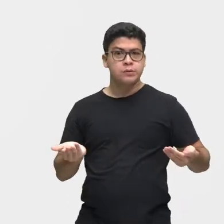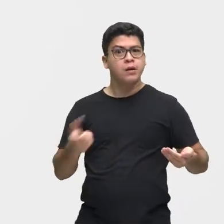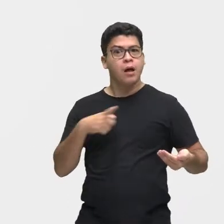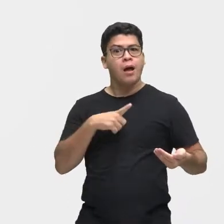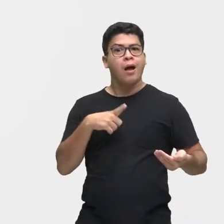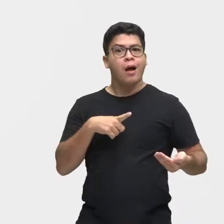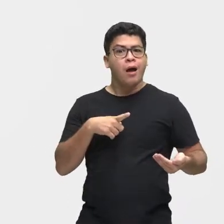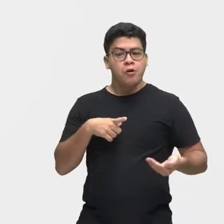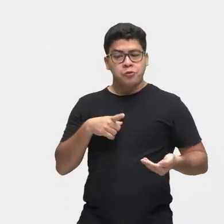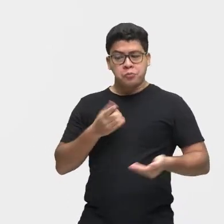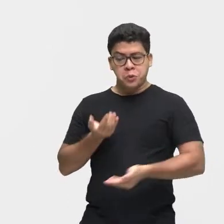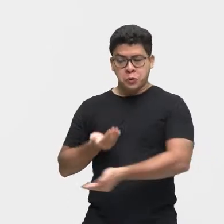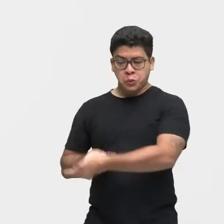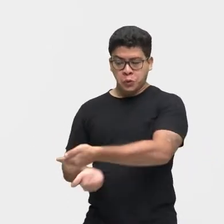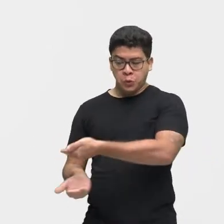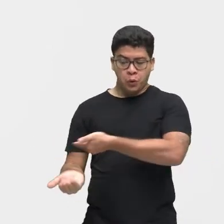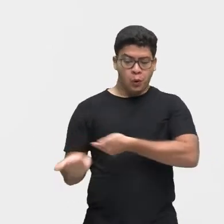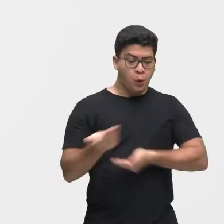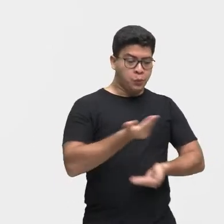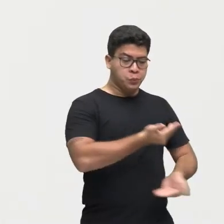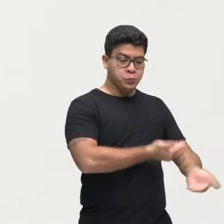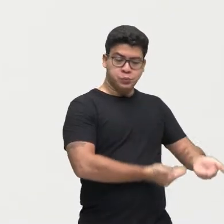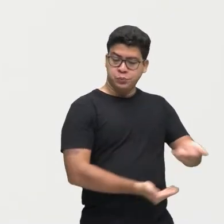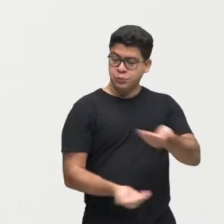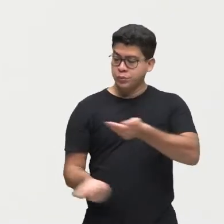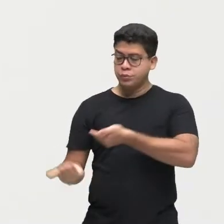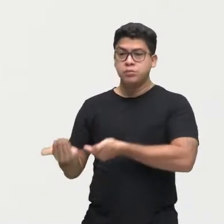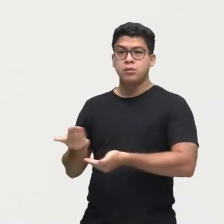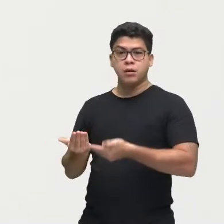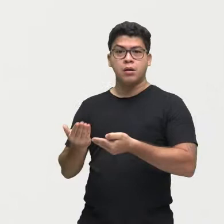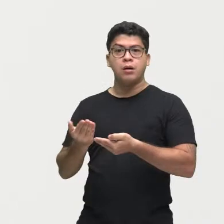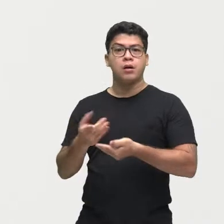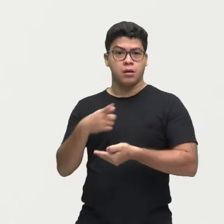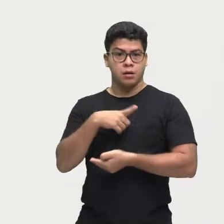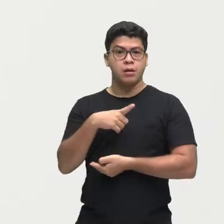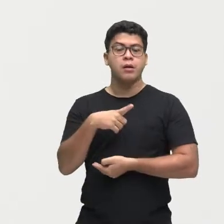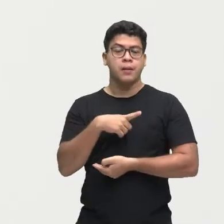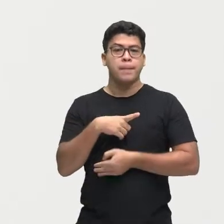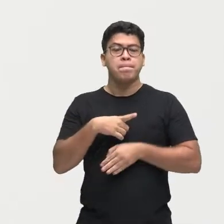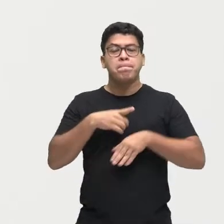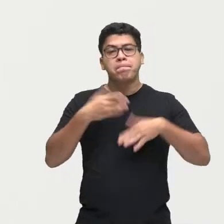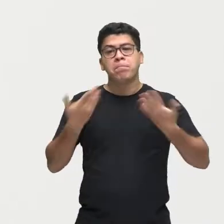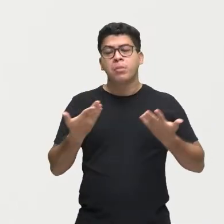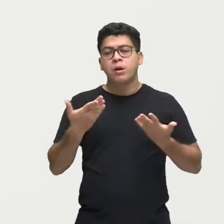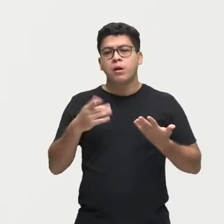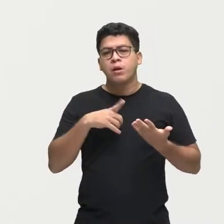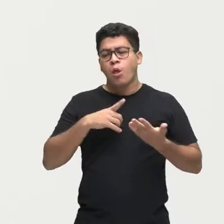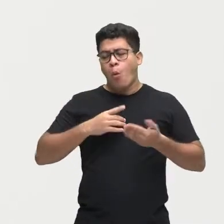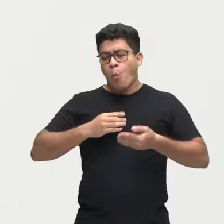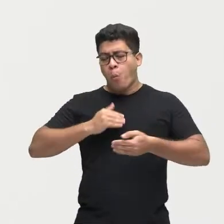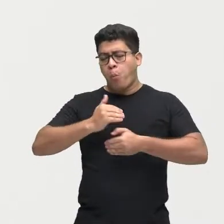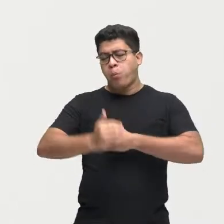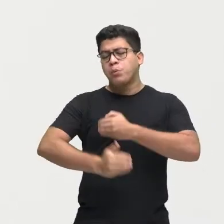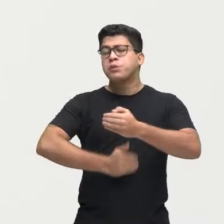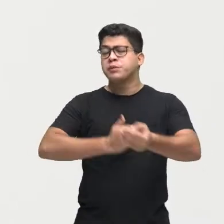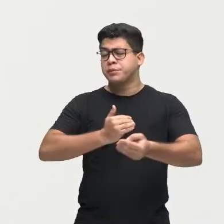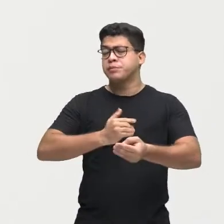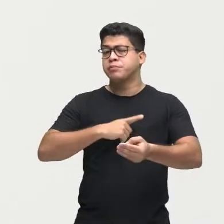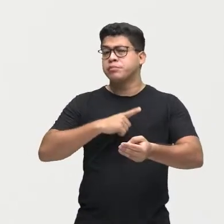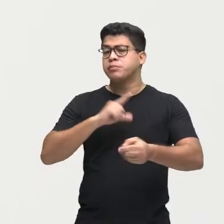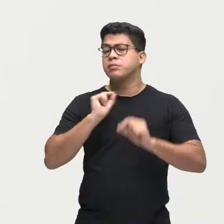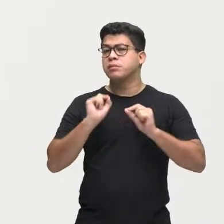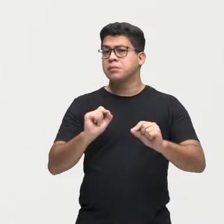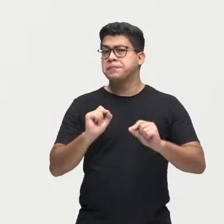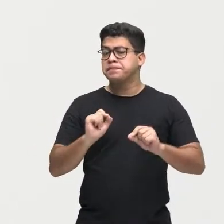ele vai atuar aí como mediador deste processo, tá certo? Então ele vai ser